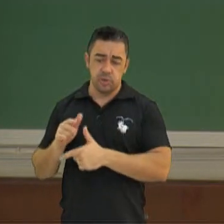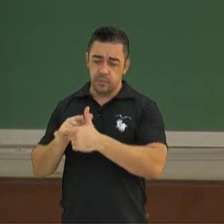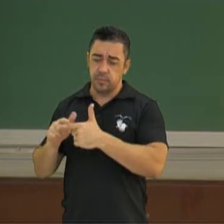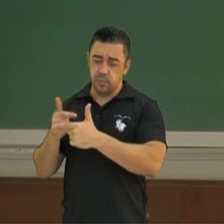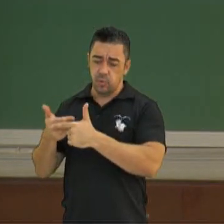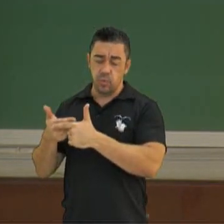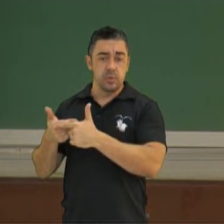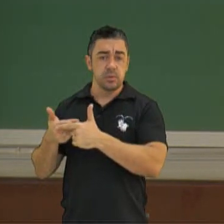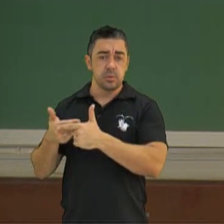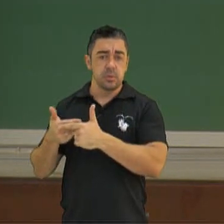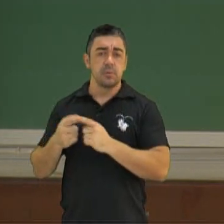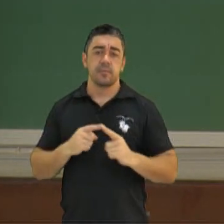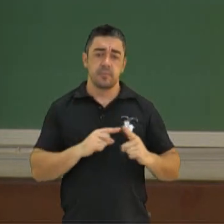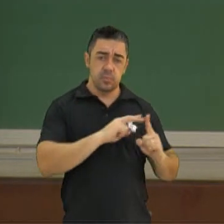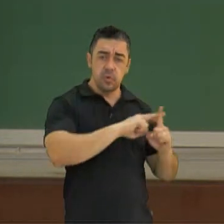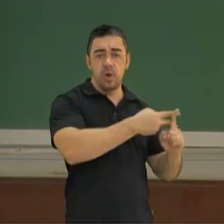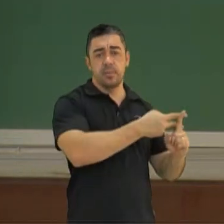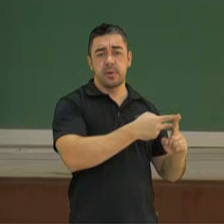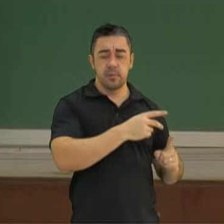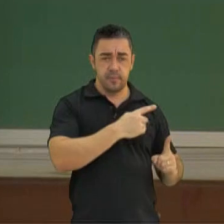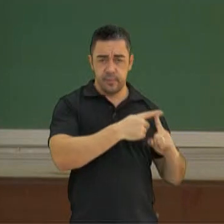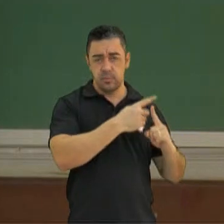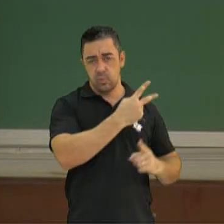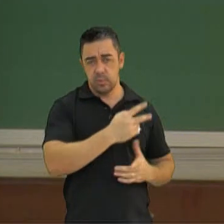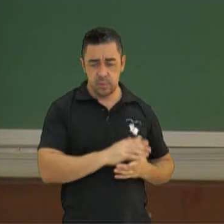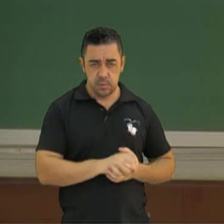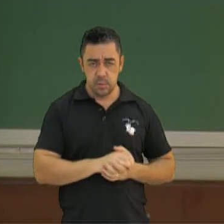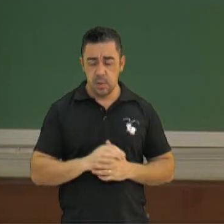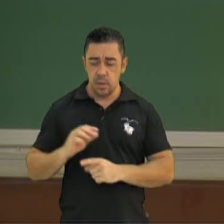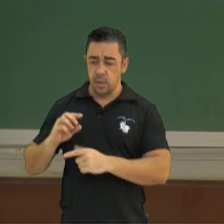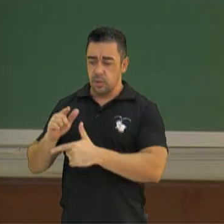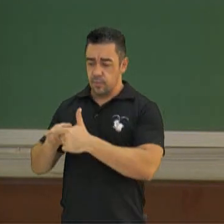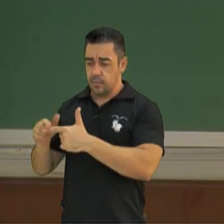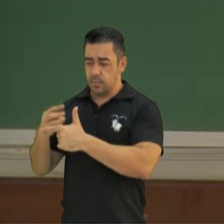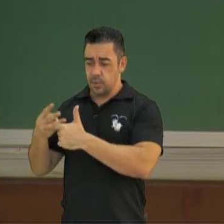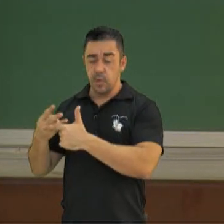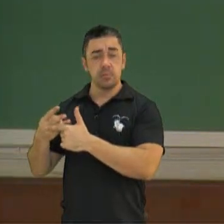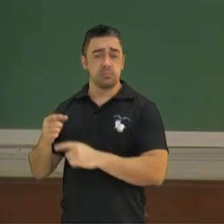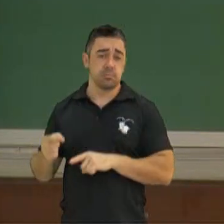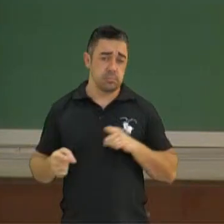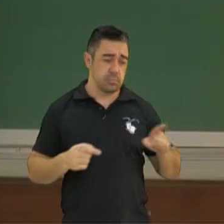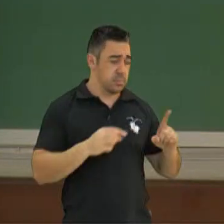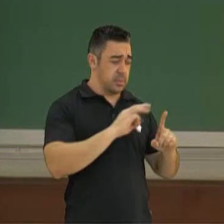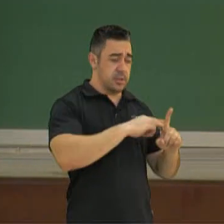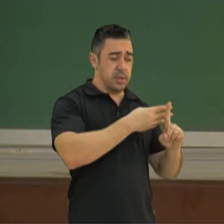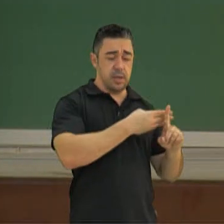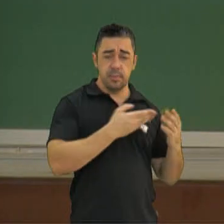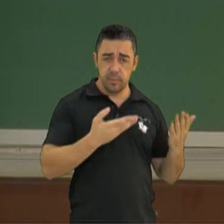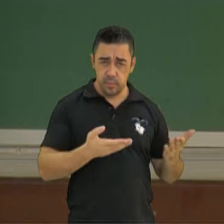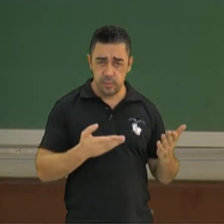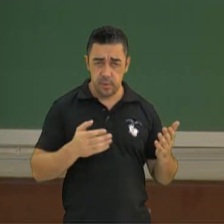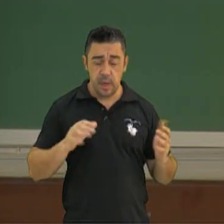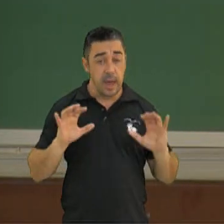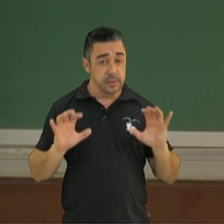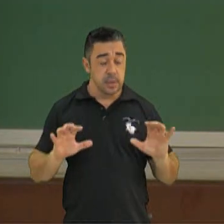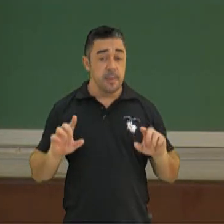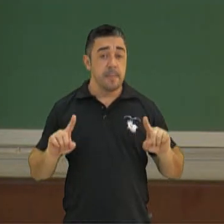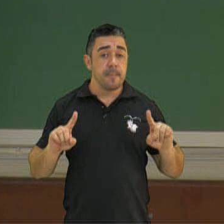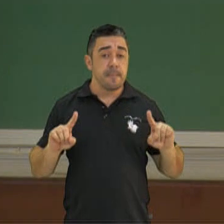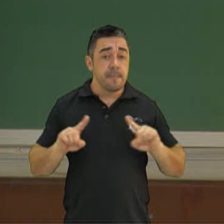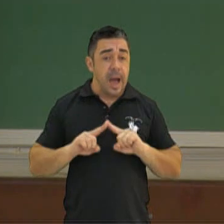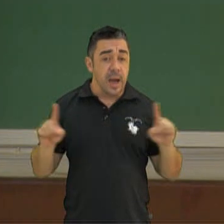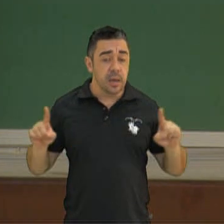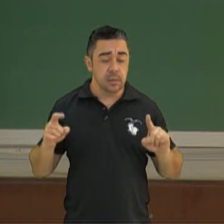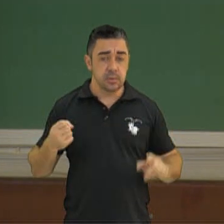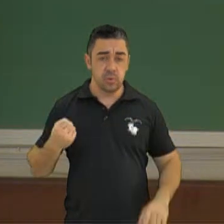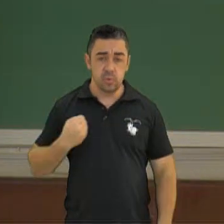outro multiplica por 2. Um multiplica por 3, a outra informação você divide por 3. Mas quando é